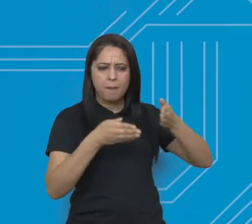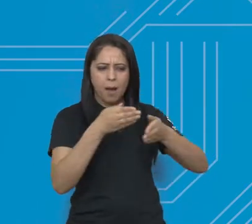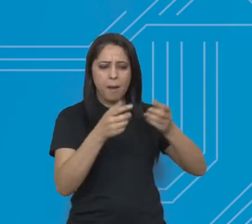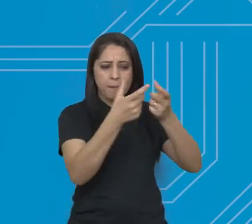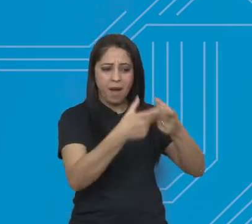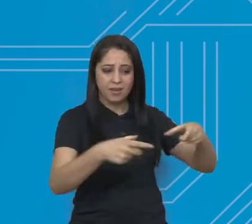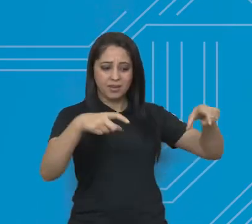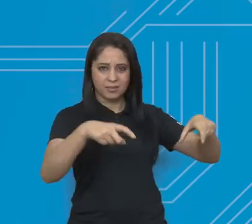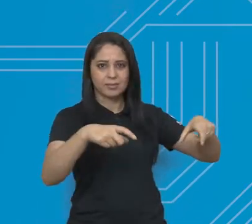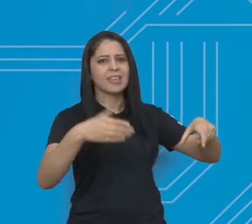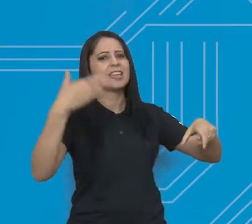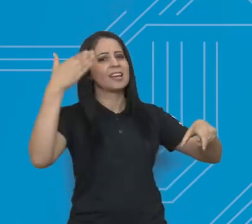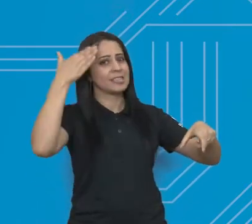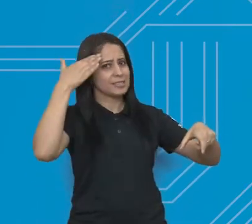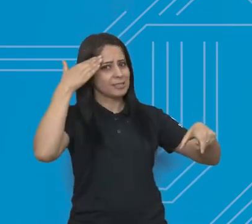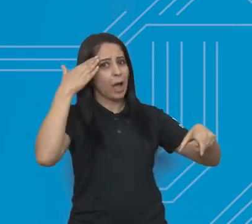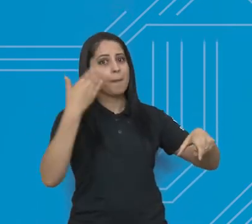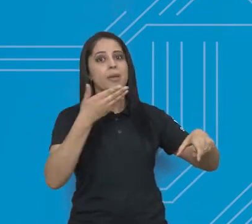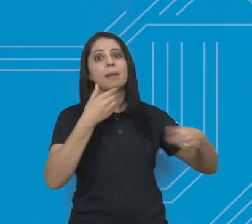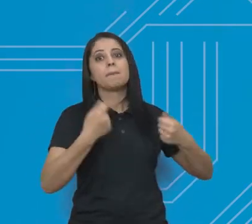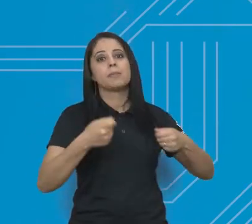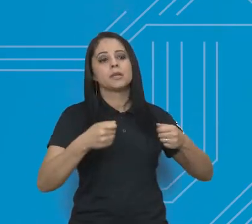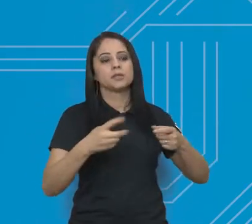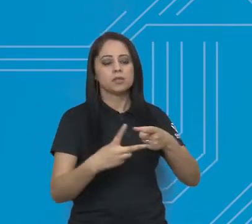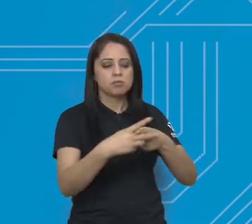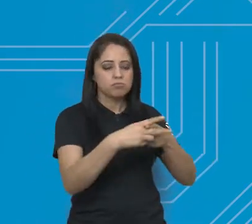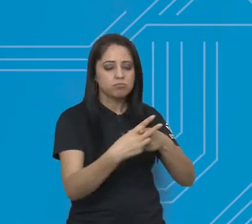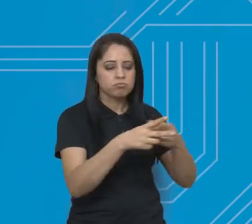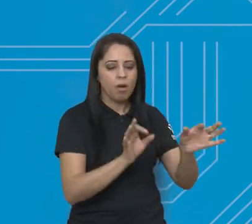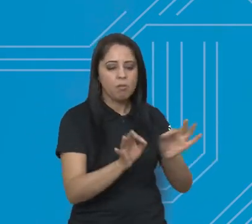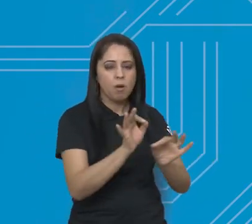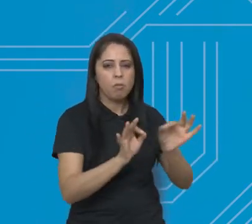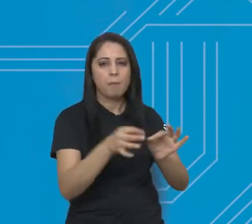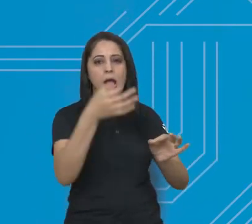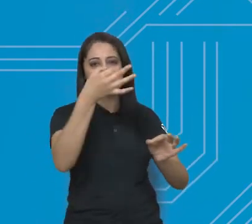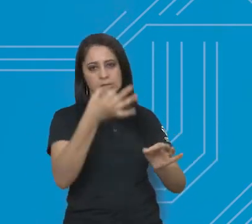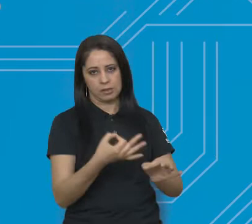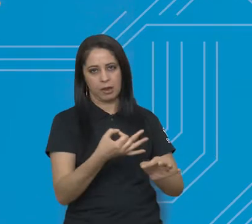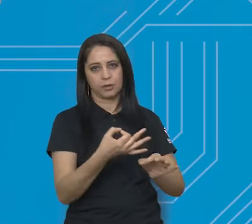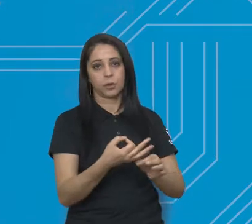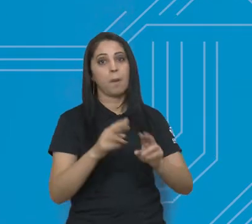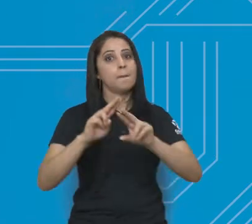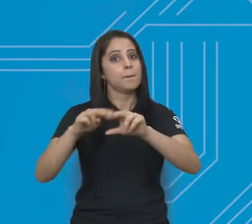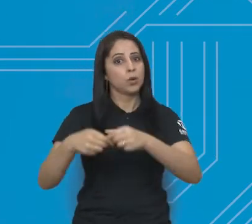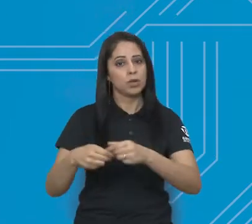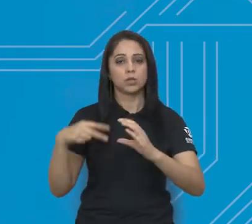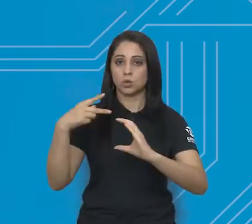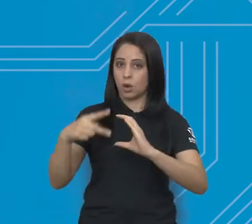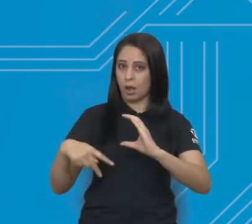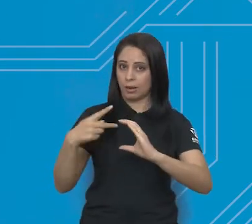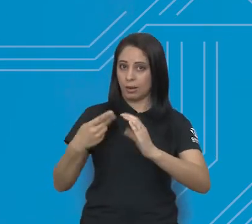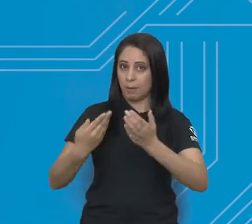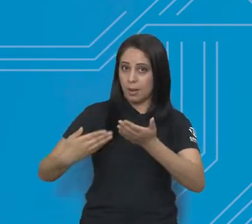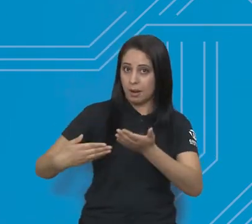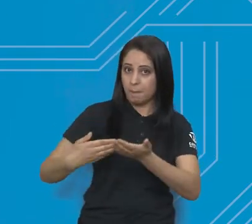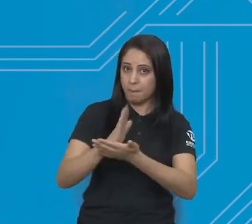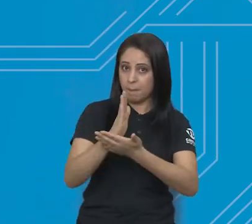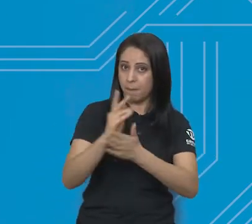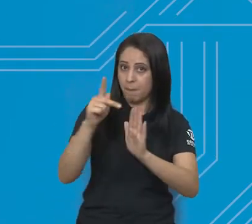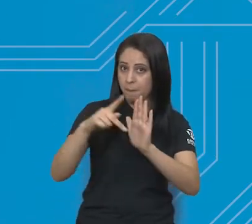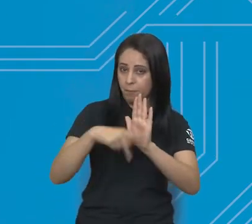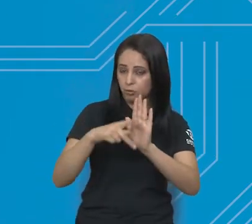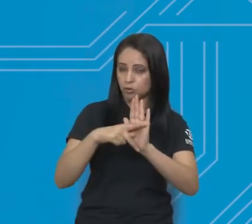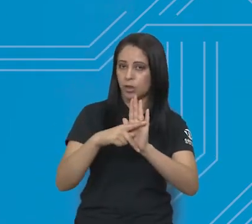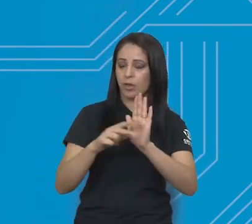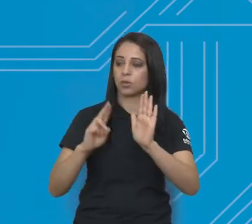de São José dos Campos sabe a importância de manter esses locais com a manutenção em dia. Pensando em ampliar esse cuidado, a Câmara aprovou um